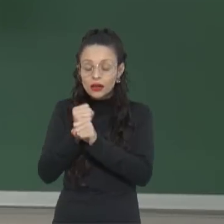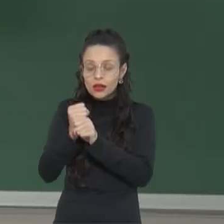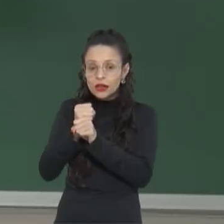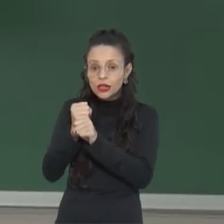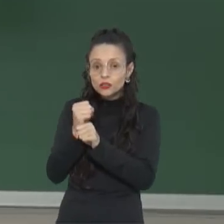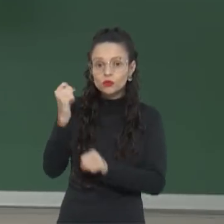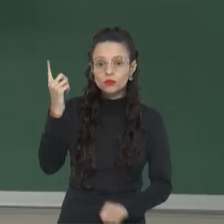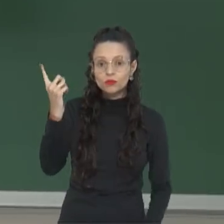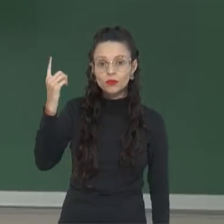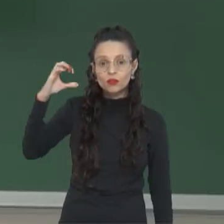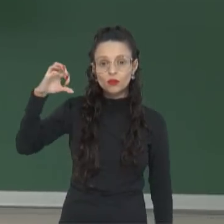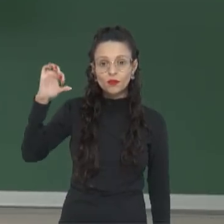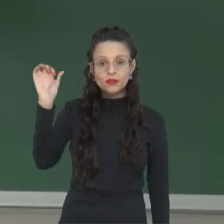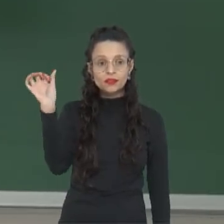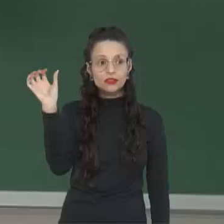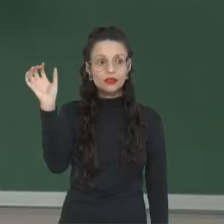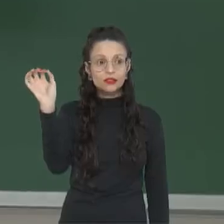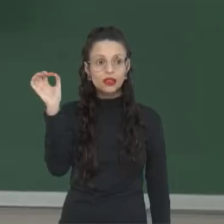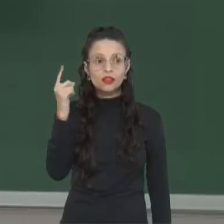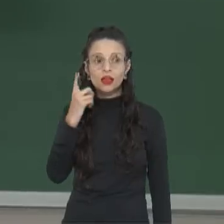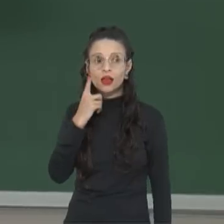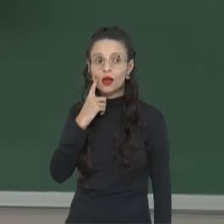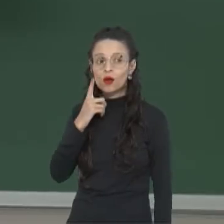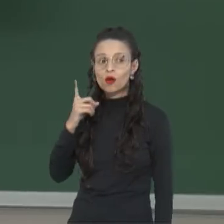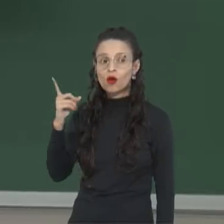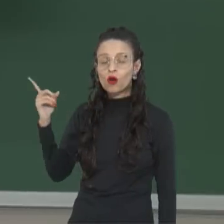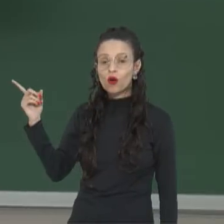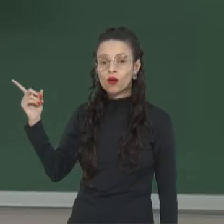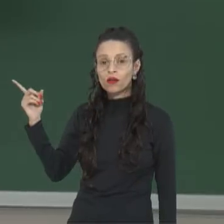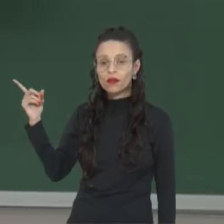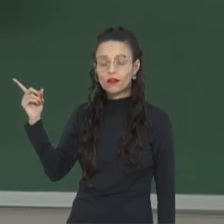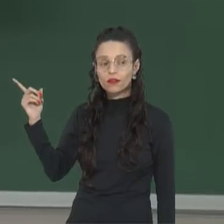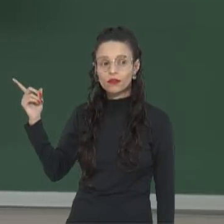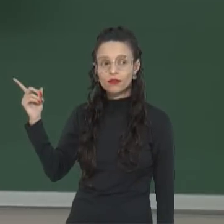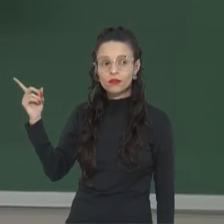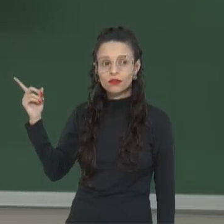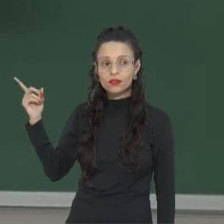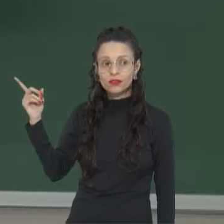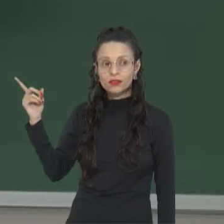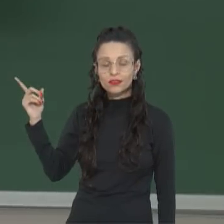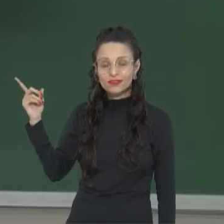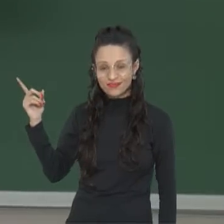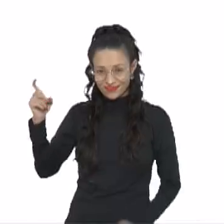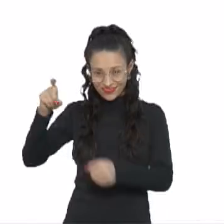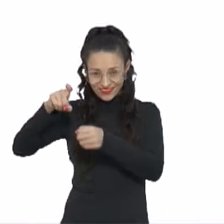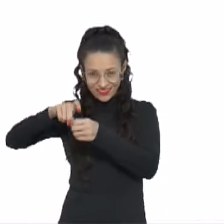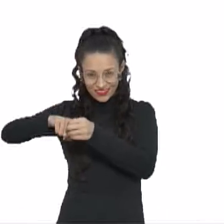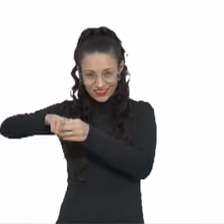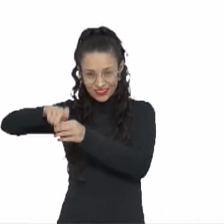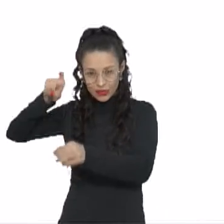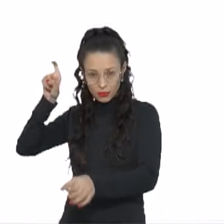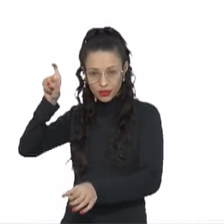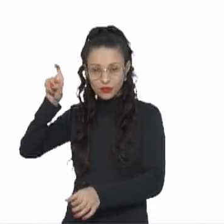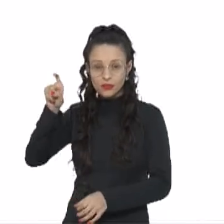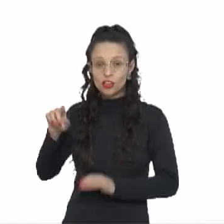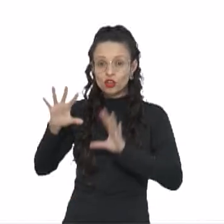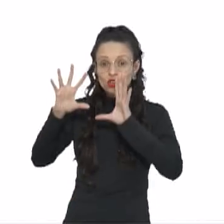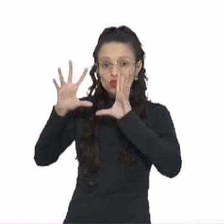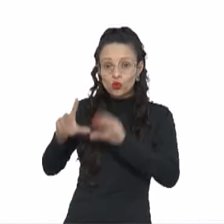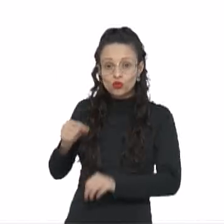olha a importância desse ano para as independências. Ficaram independentes da França, Camarões,